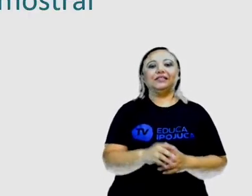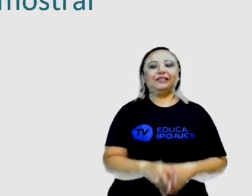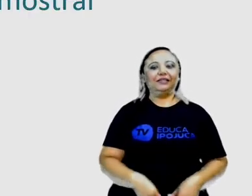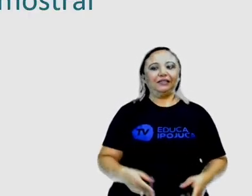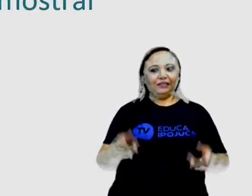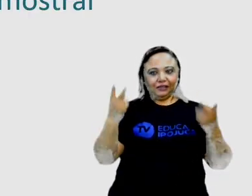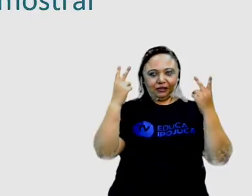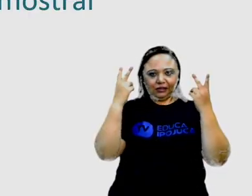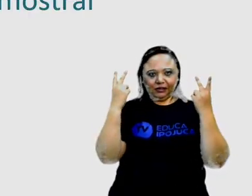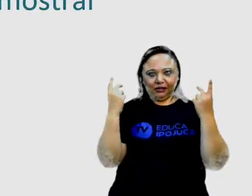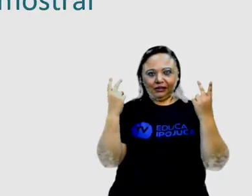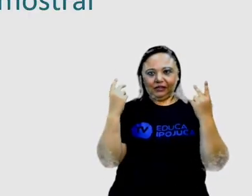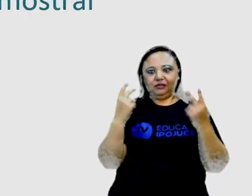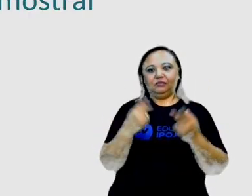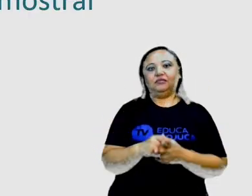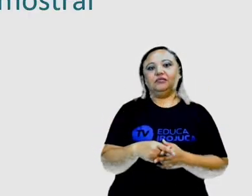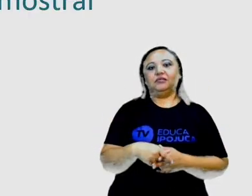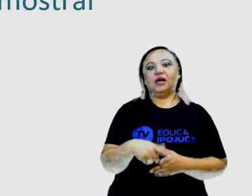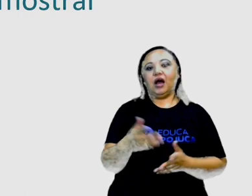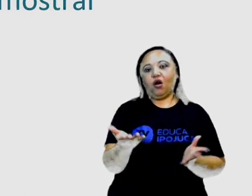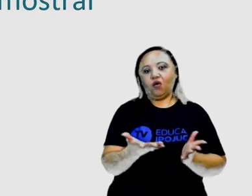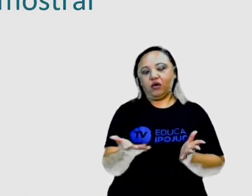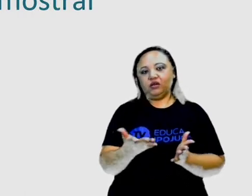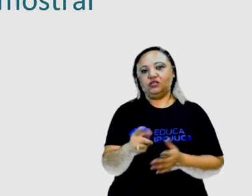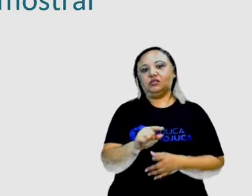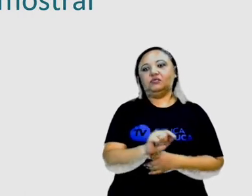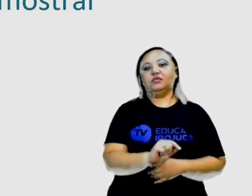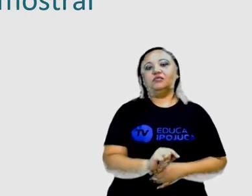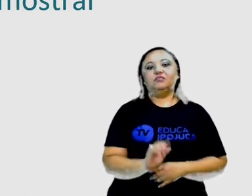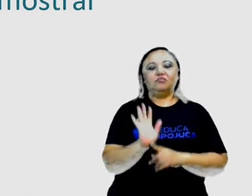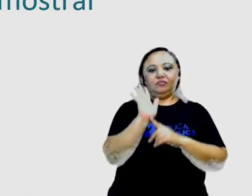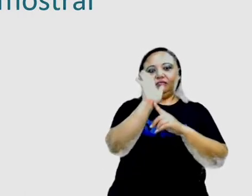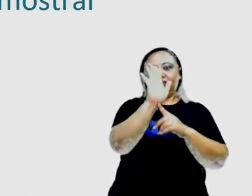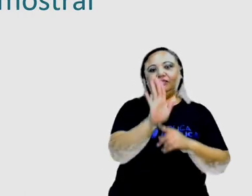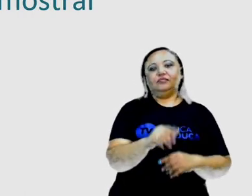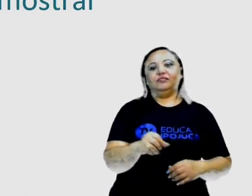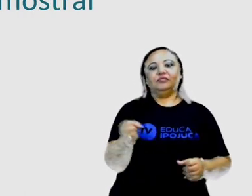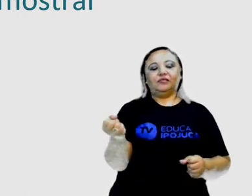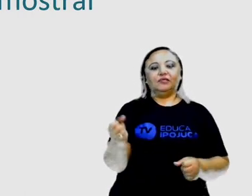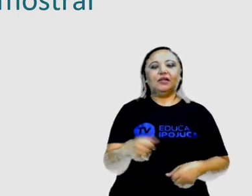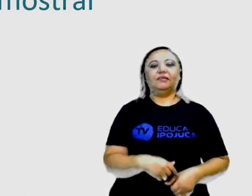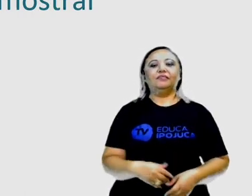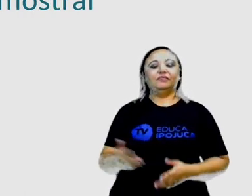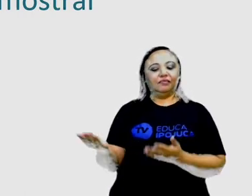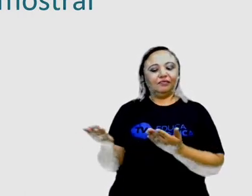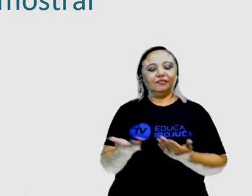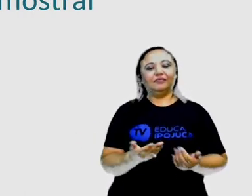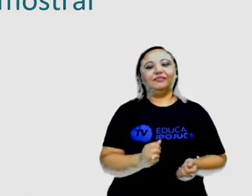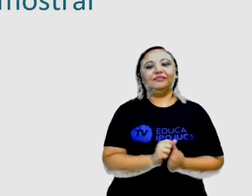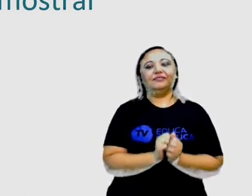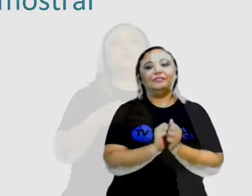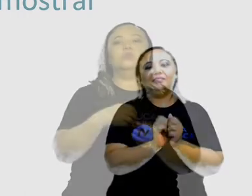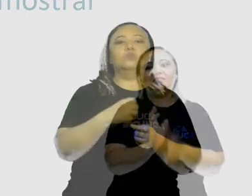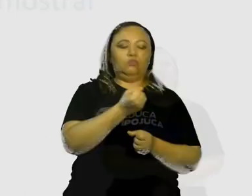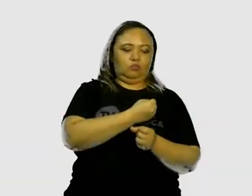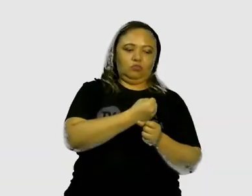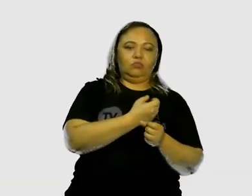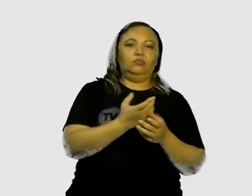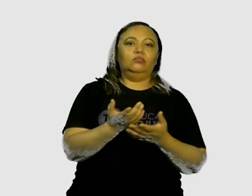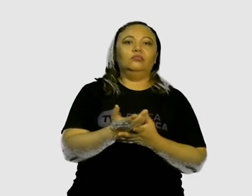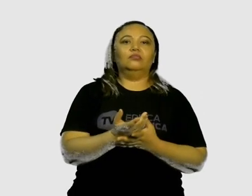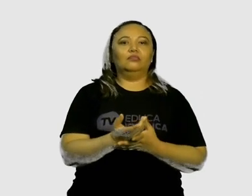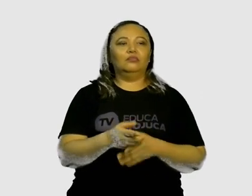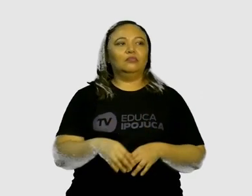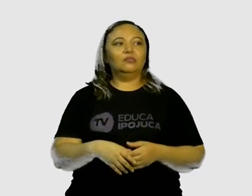o conceito de espaço amostral. Preparados? Então, vamos junto. E